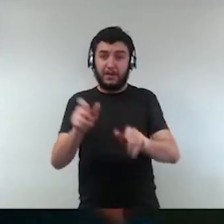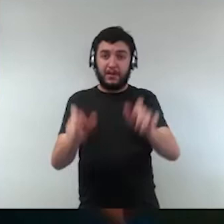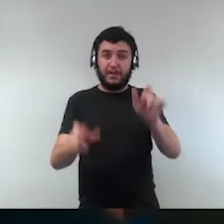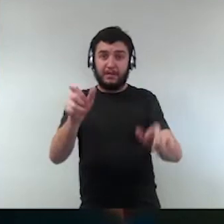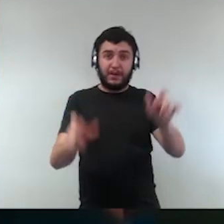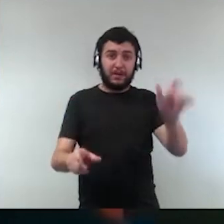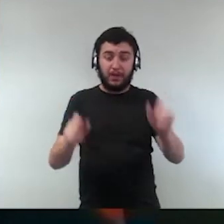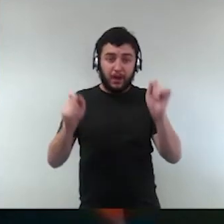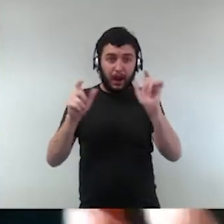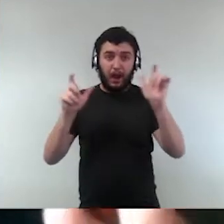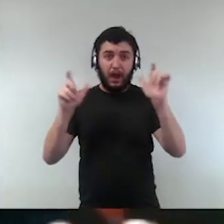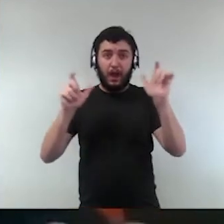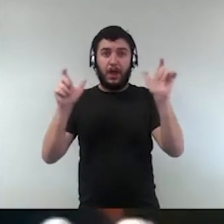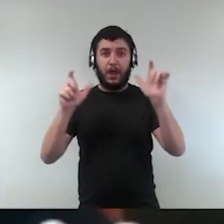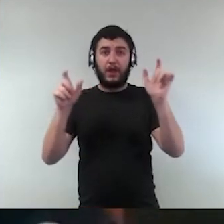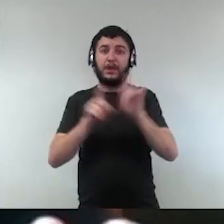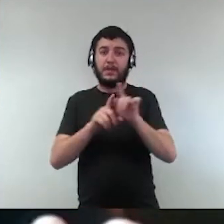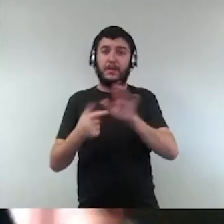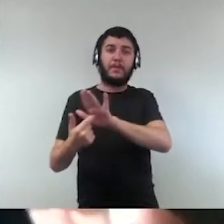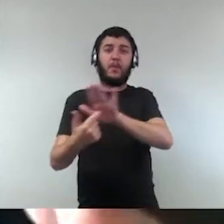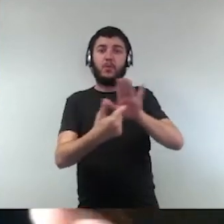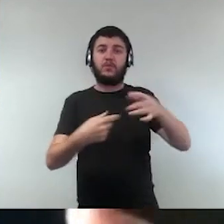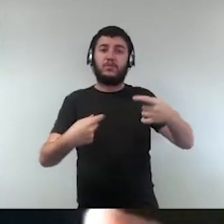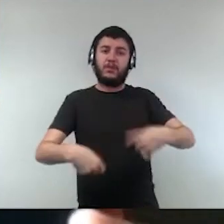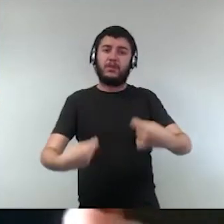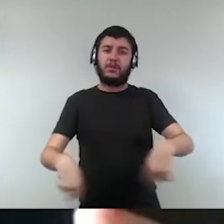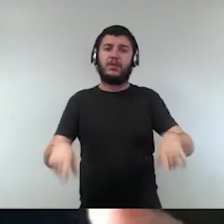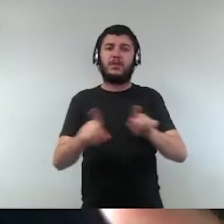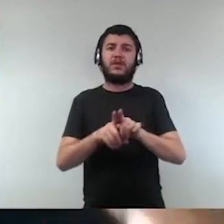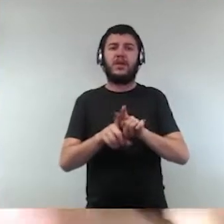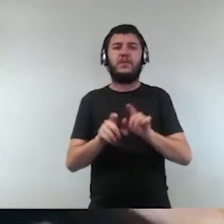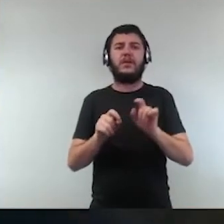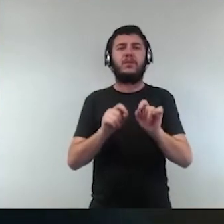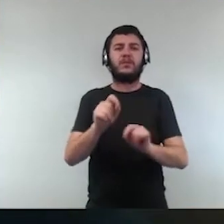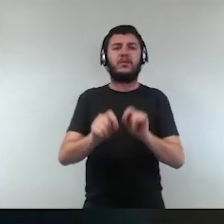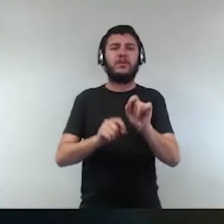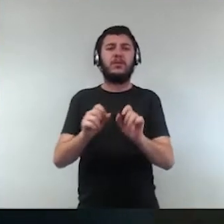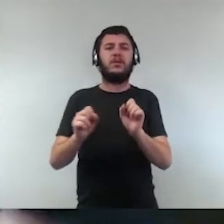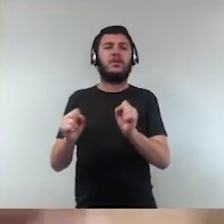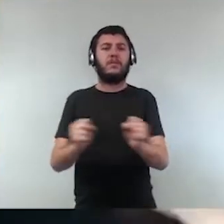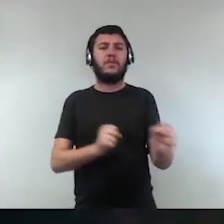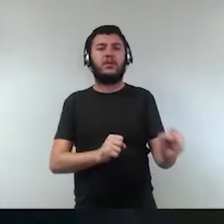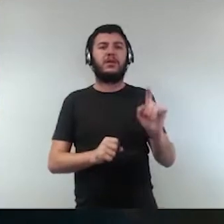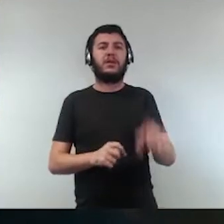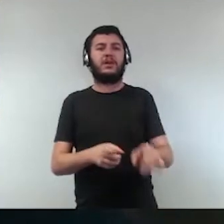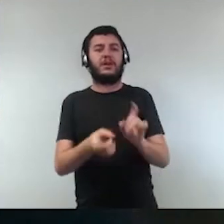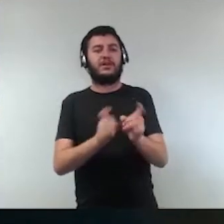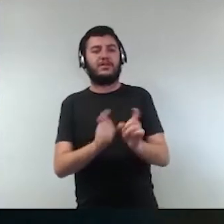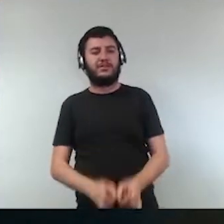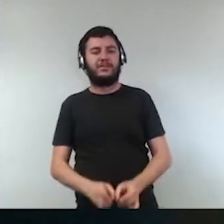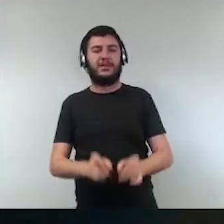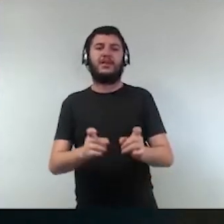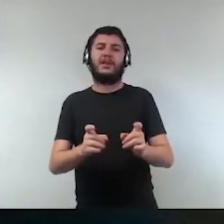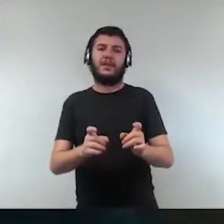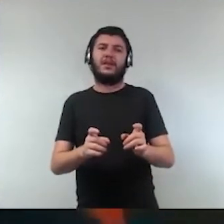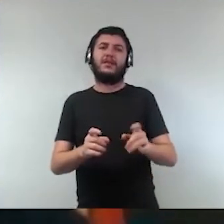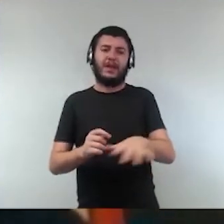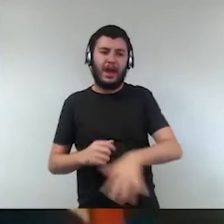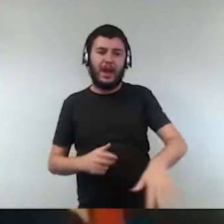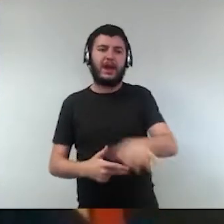gigantismo, a necessidade de o poder, a administração, inclui a administração